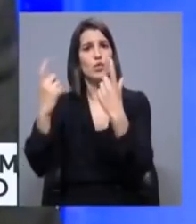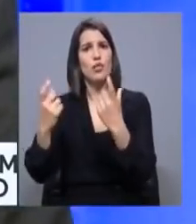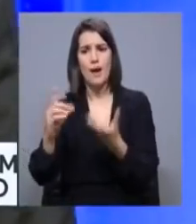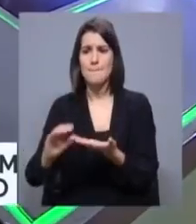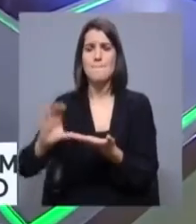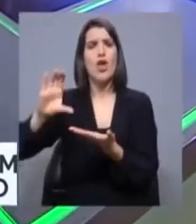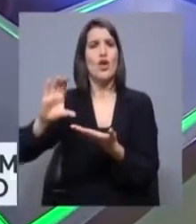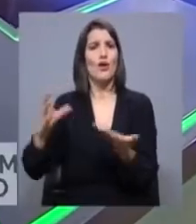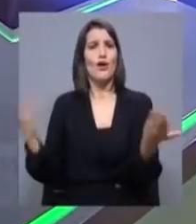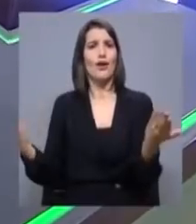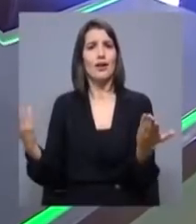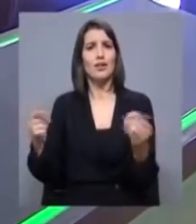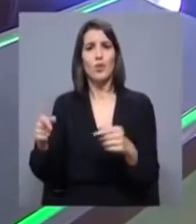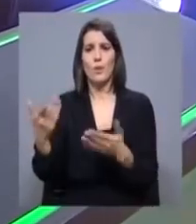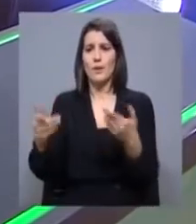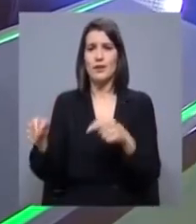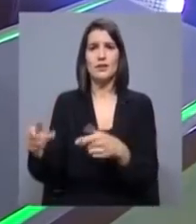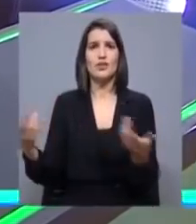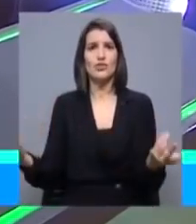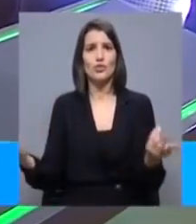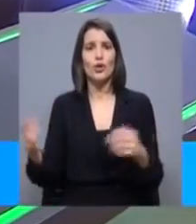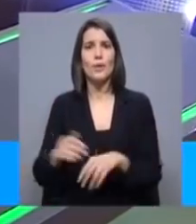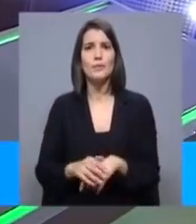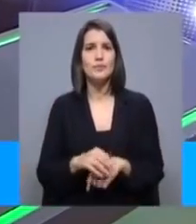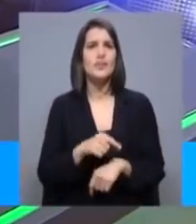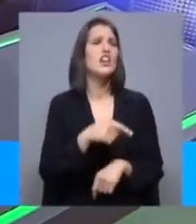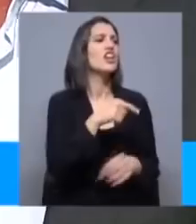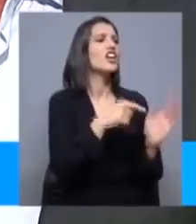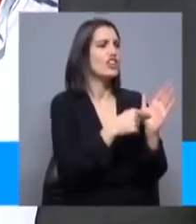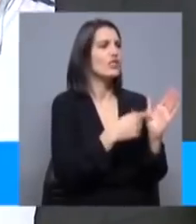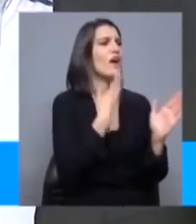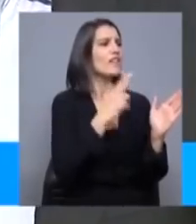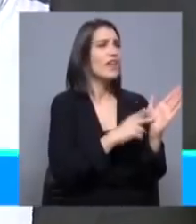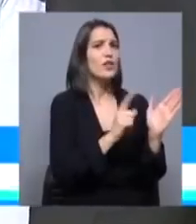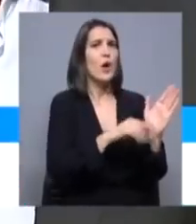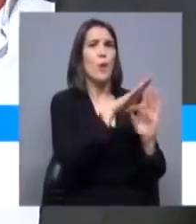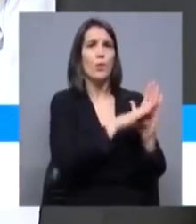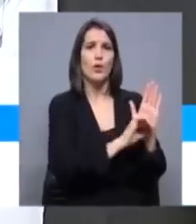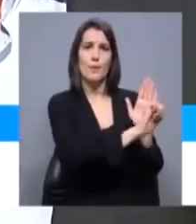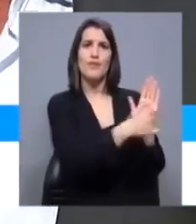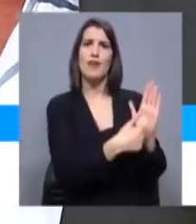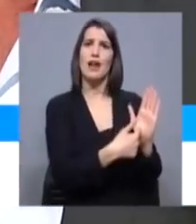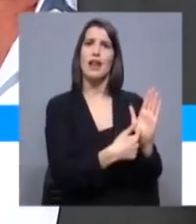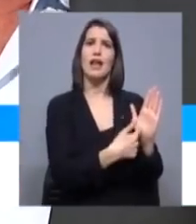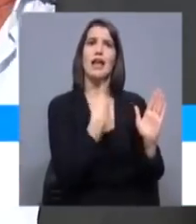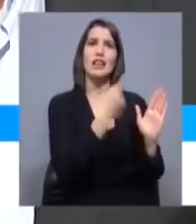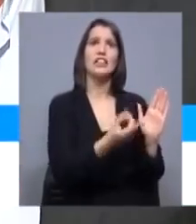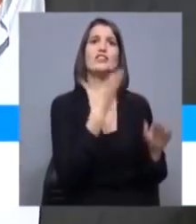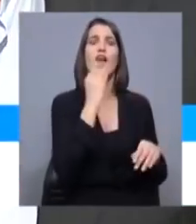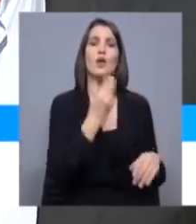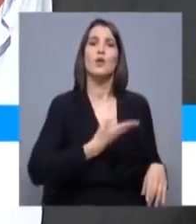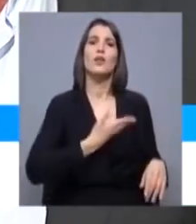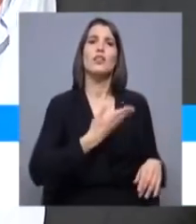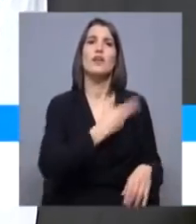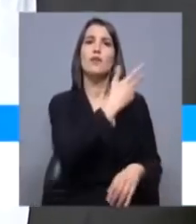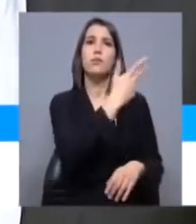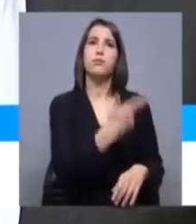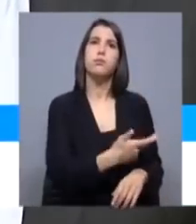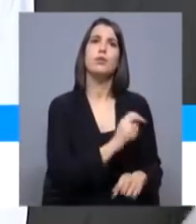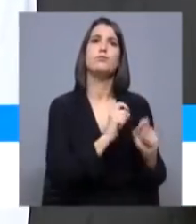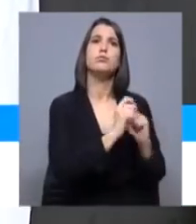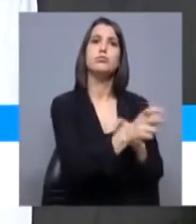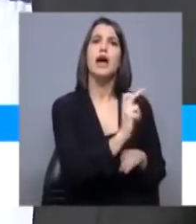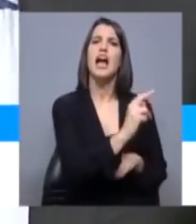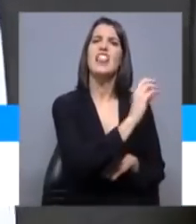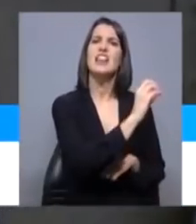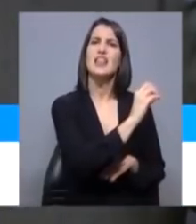por mais difícil que os poderes não estava nada não quem é que está aí que eu vou para escola hoje não fica devedor atualizado durante